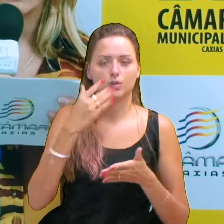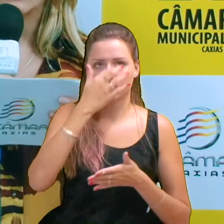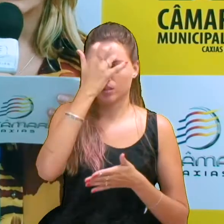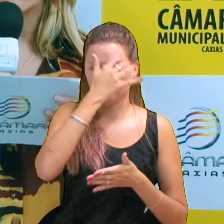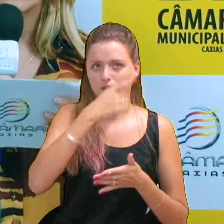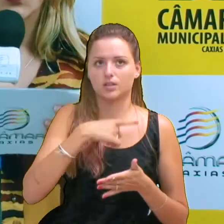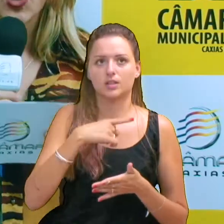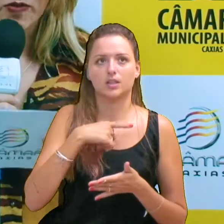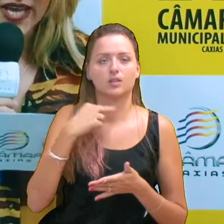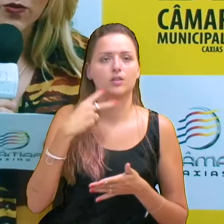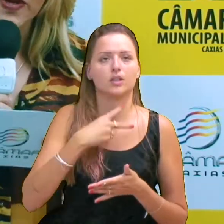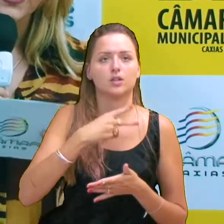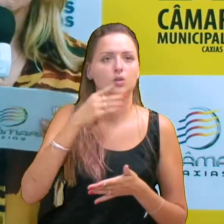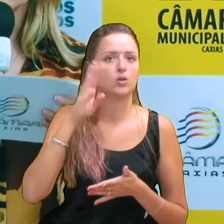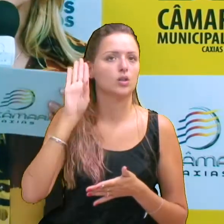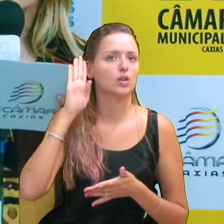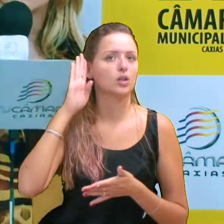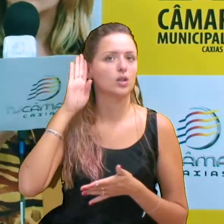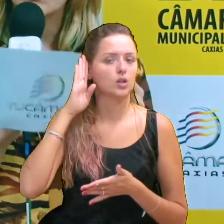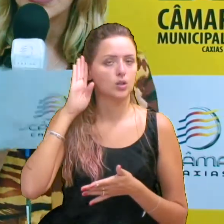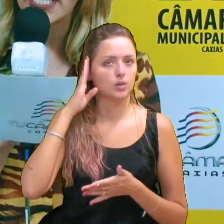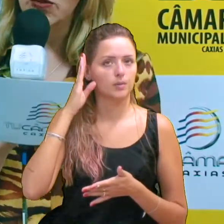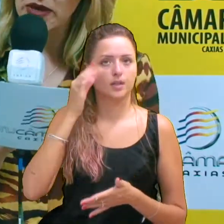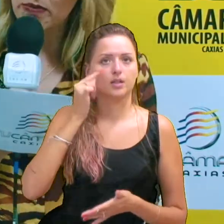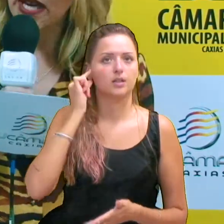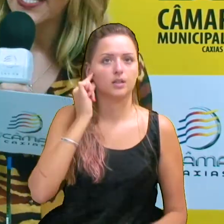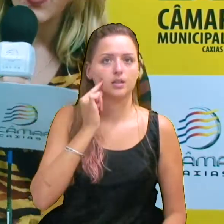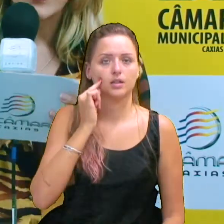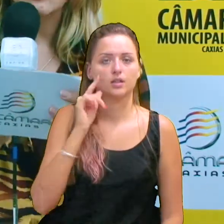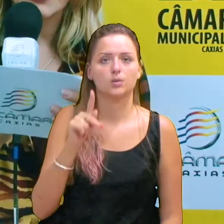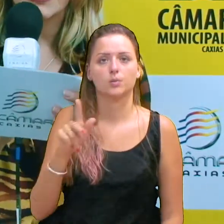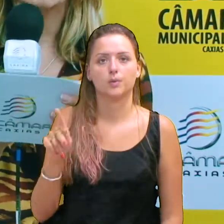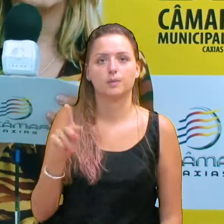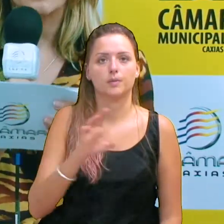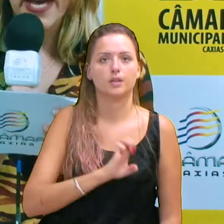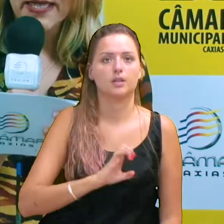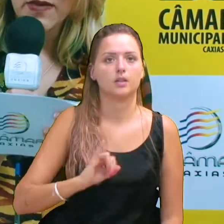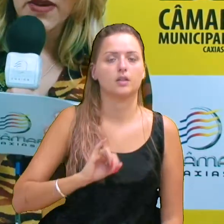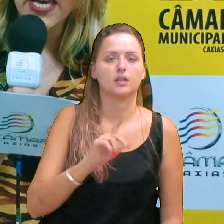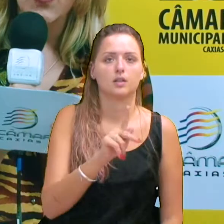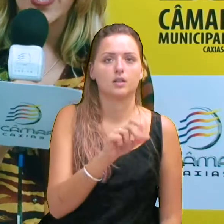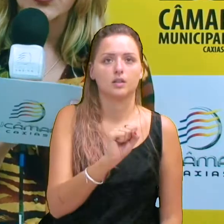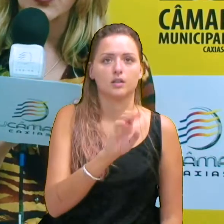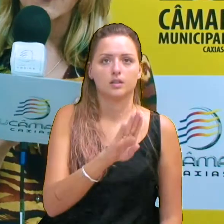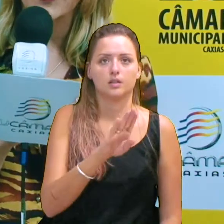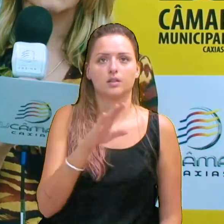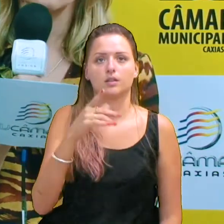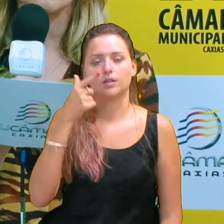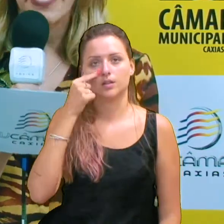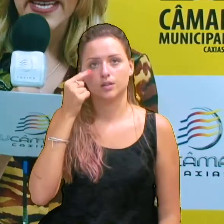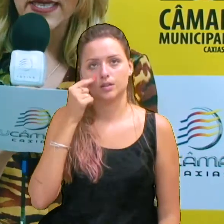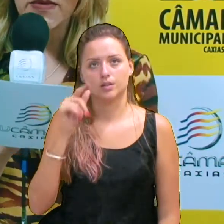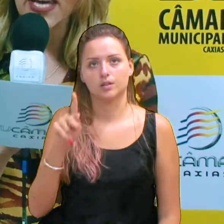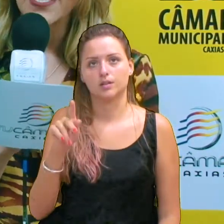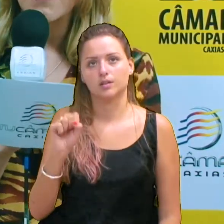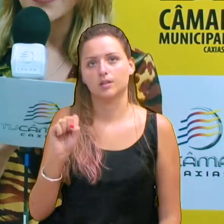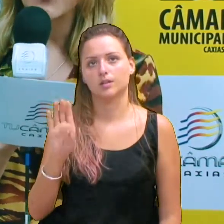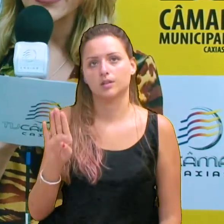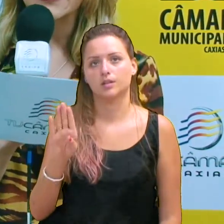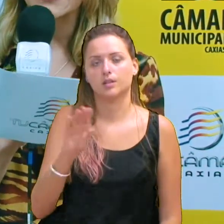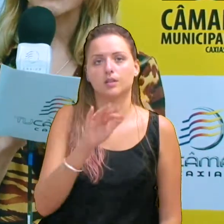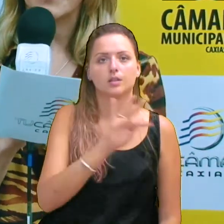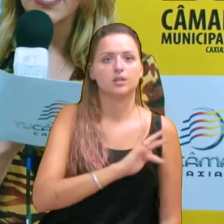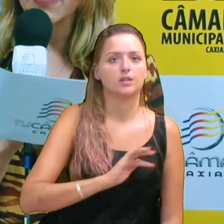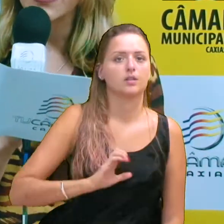do vereador Alceu Tomé, do PTB, Arlindo Bandeira, do PP, o Edi Carlos, do PSB, o Ed Eloy Frisso, do PSB,